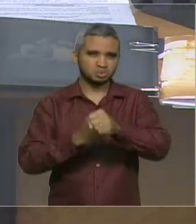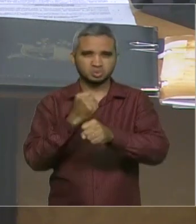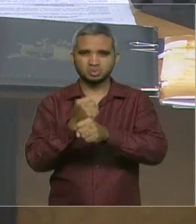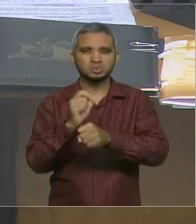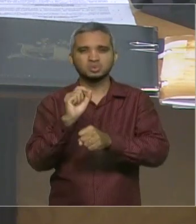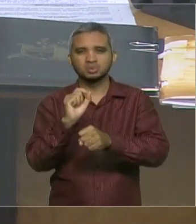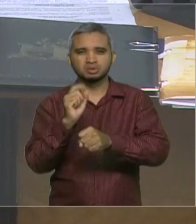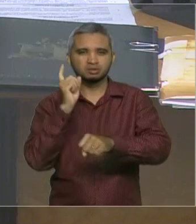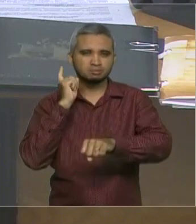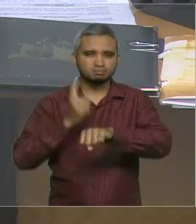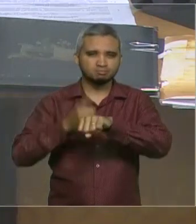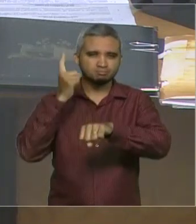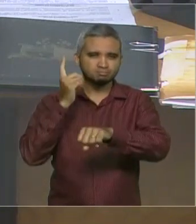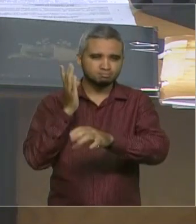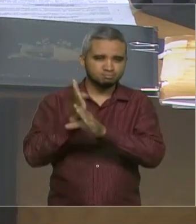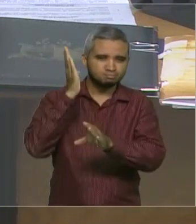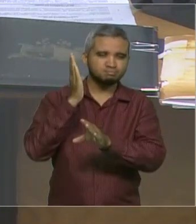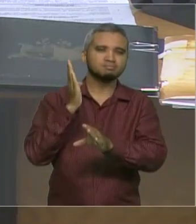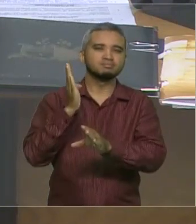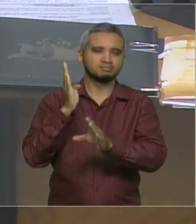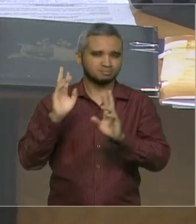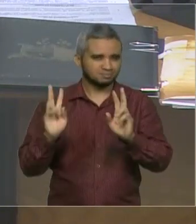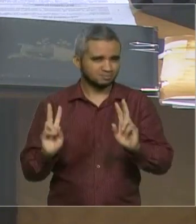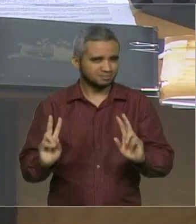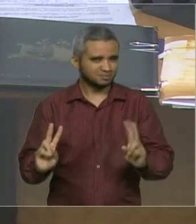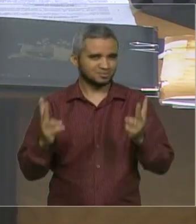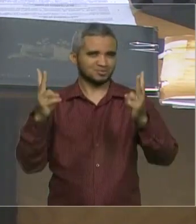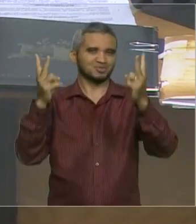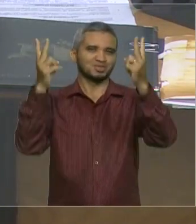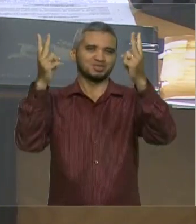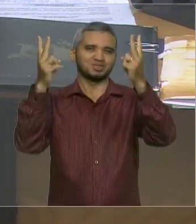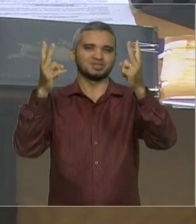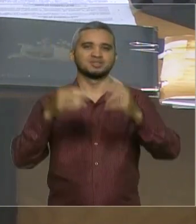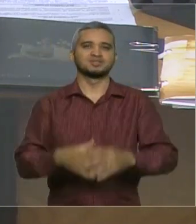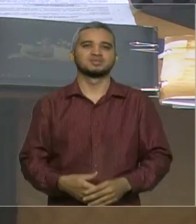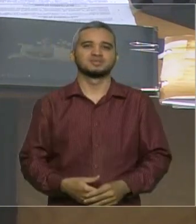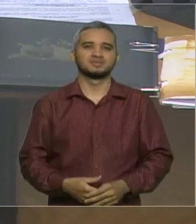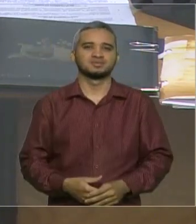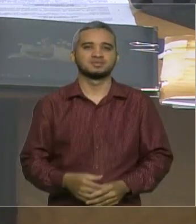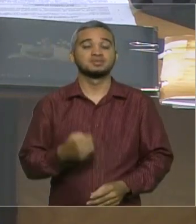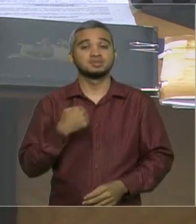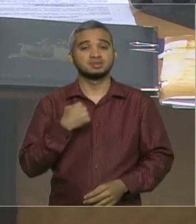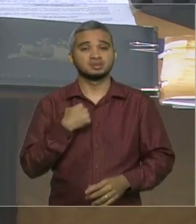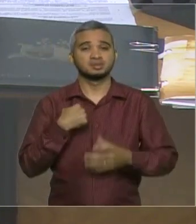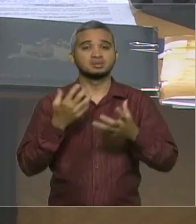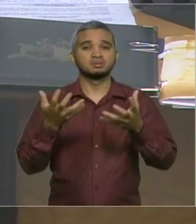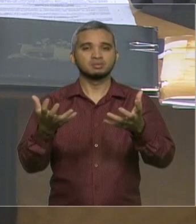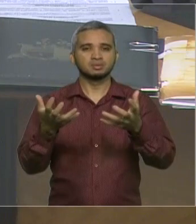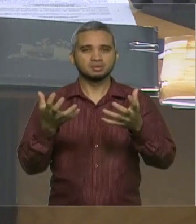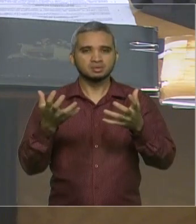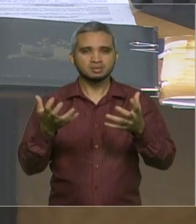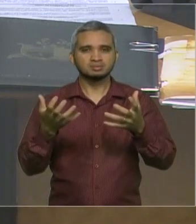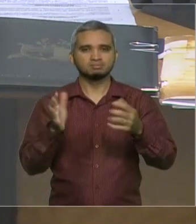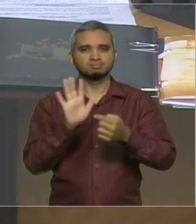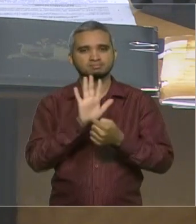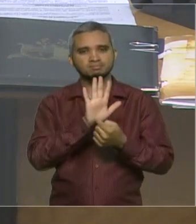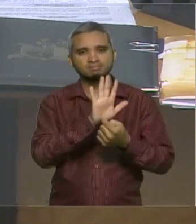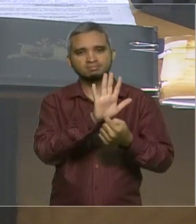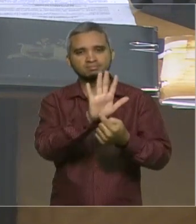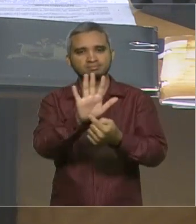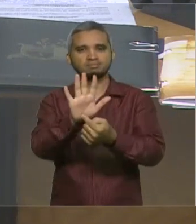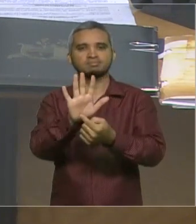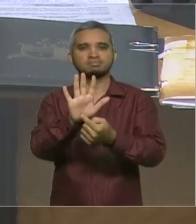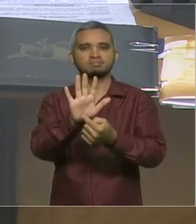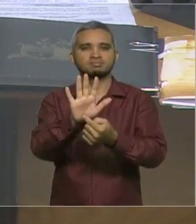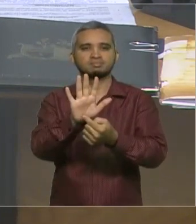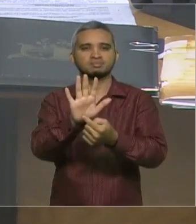muitas vitórias. E eu queria, de público, deixar registrado a cada